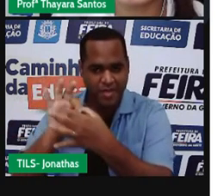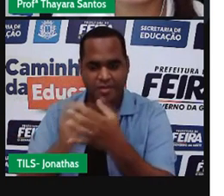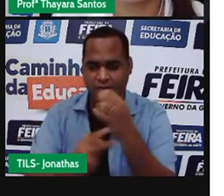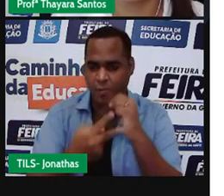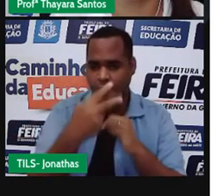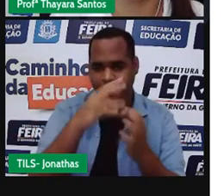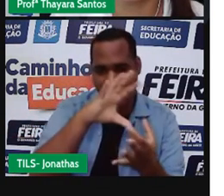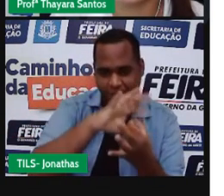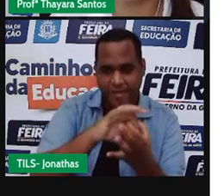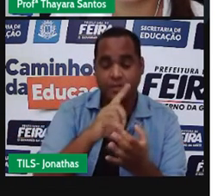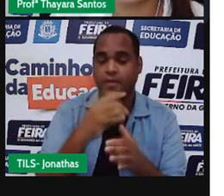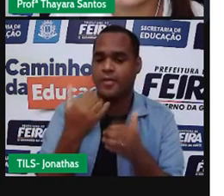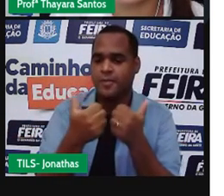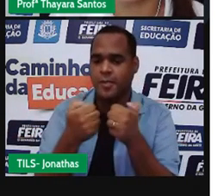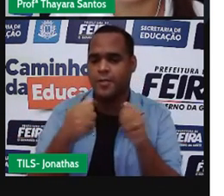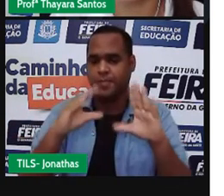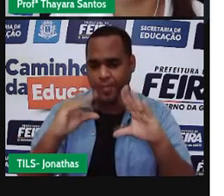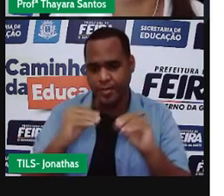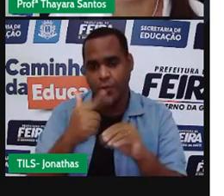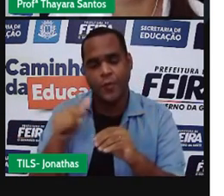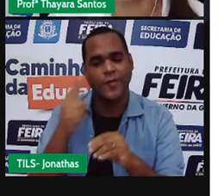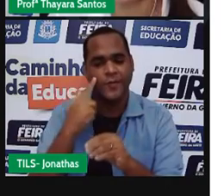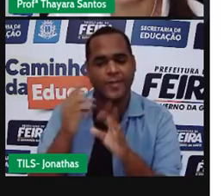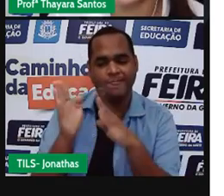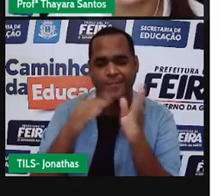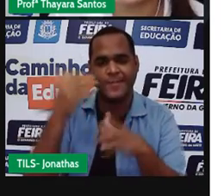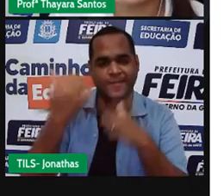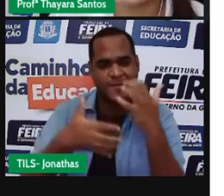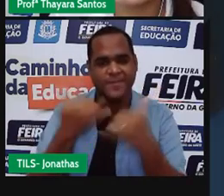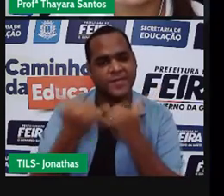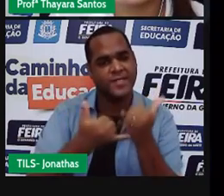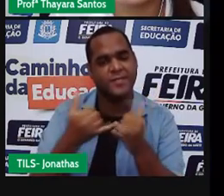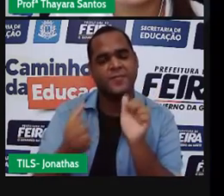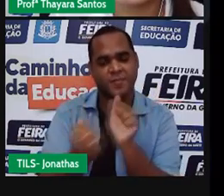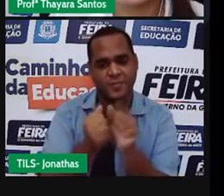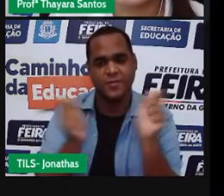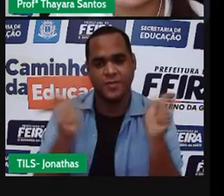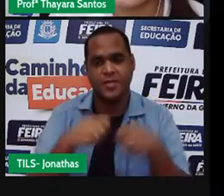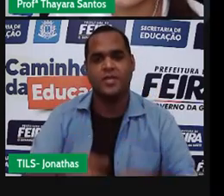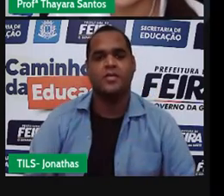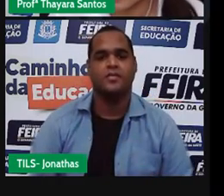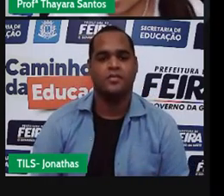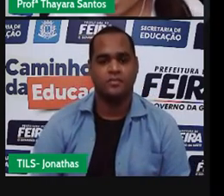e vocês fiquem ali do outro lado se divertindo com ele